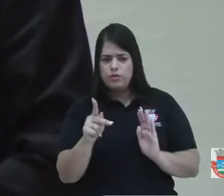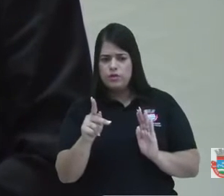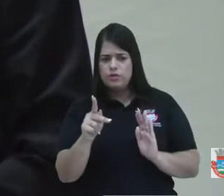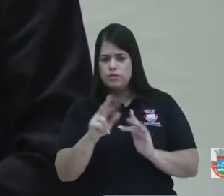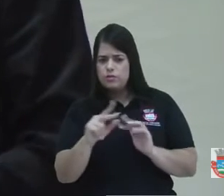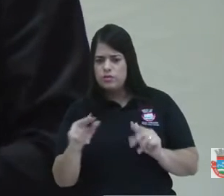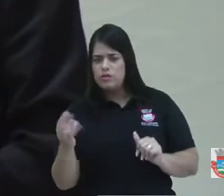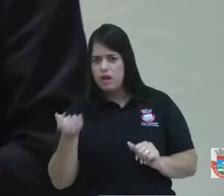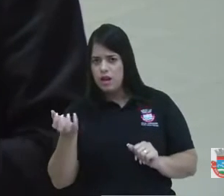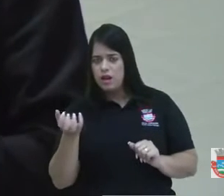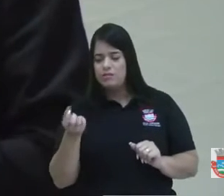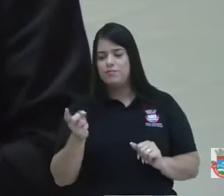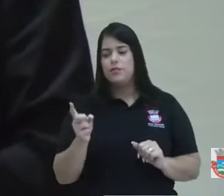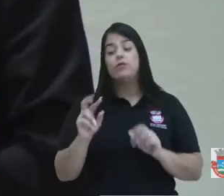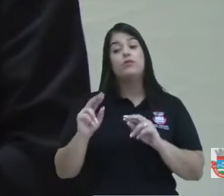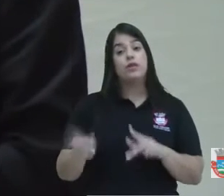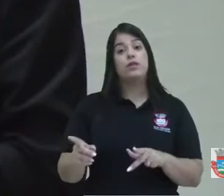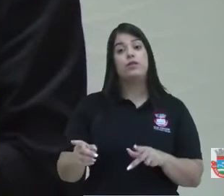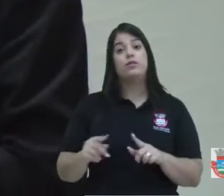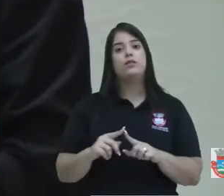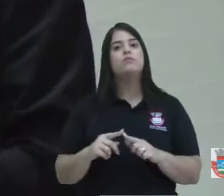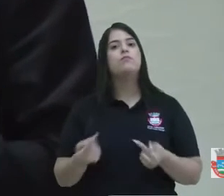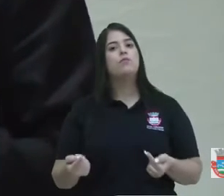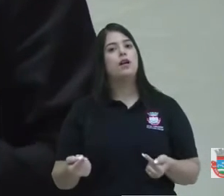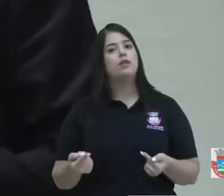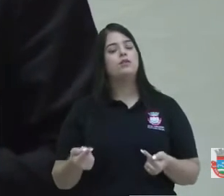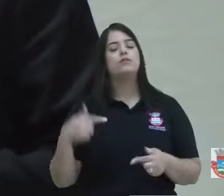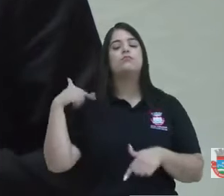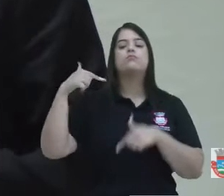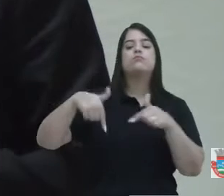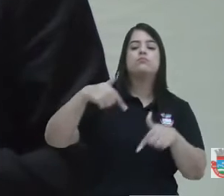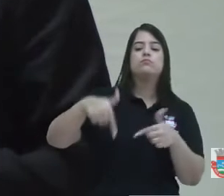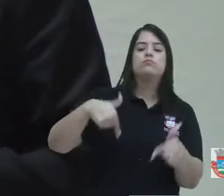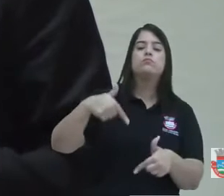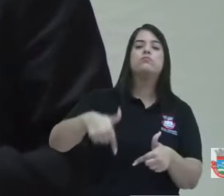mereciam. Mas, pelo menos, graças a essa luta